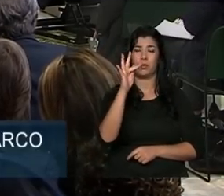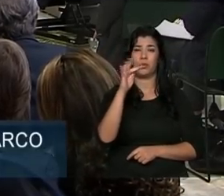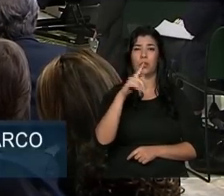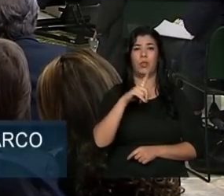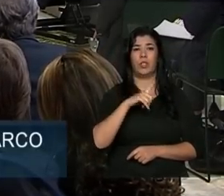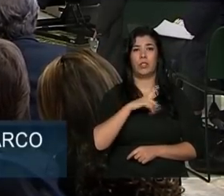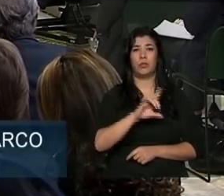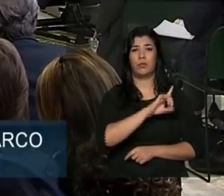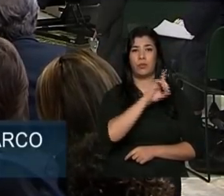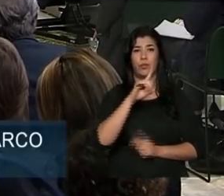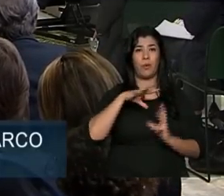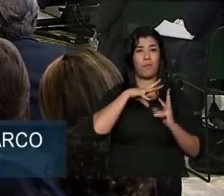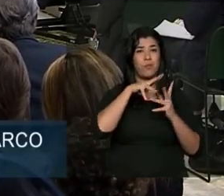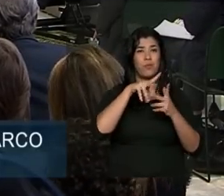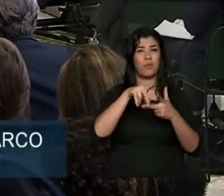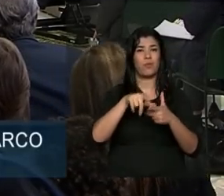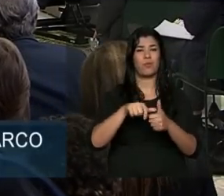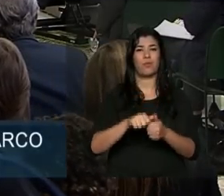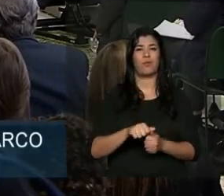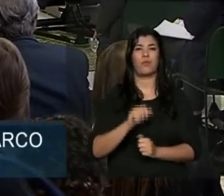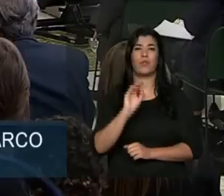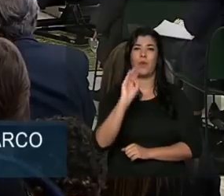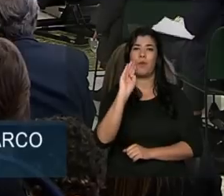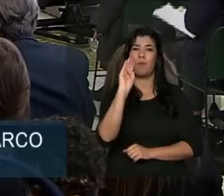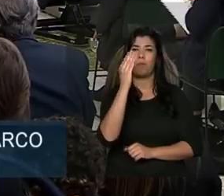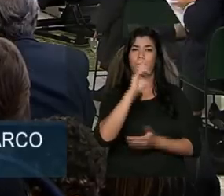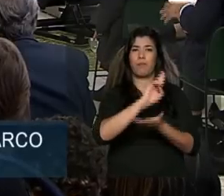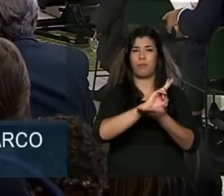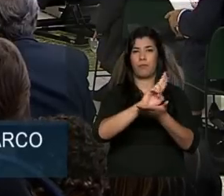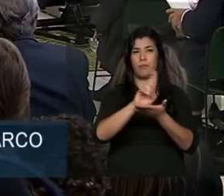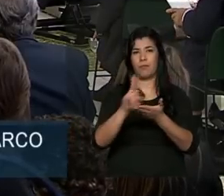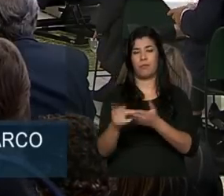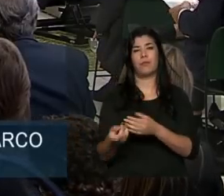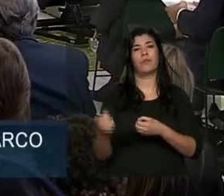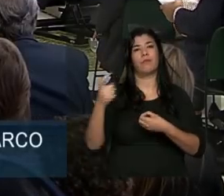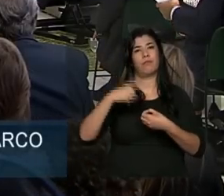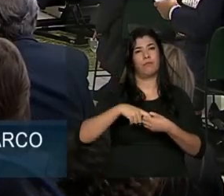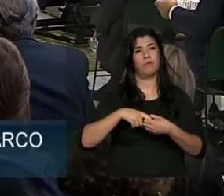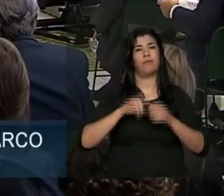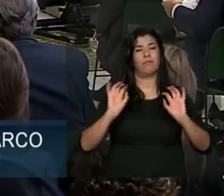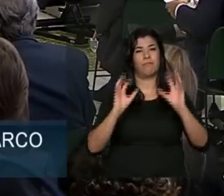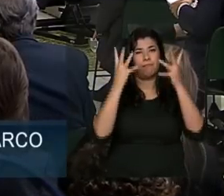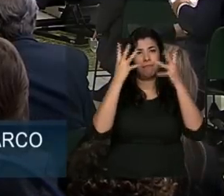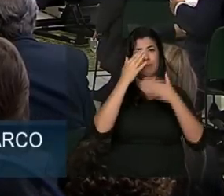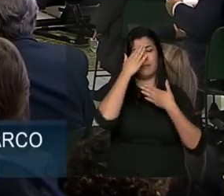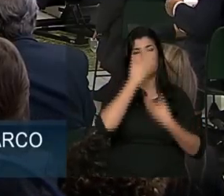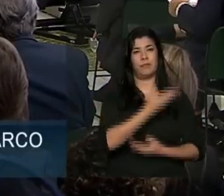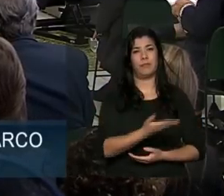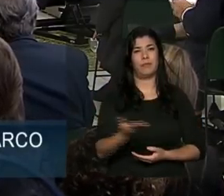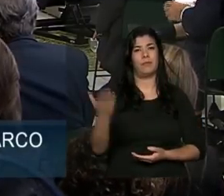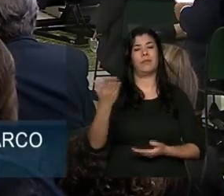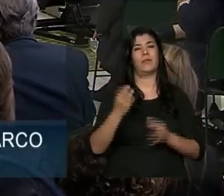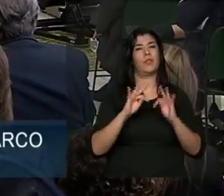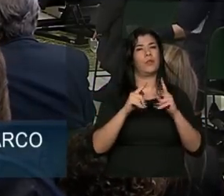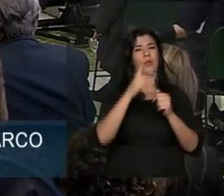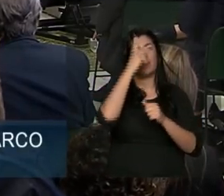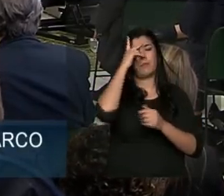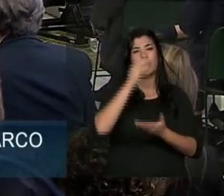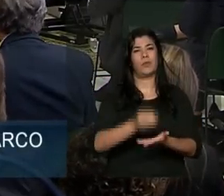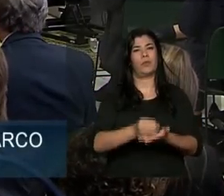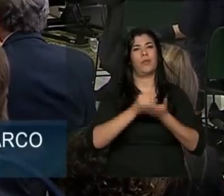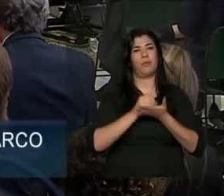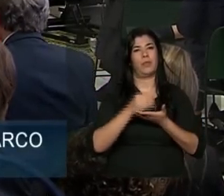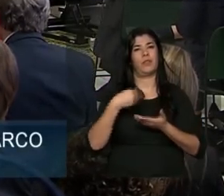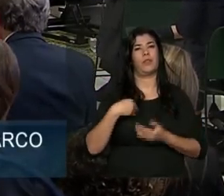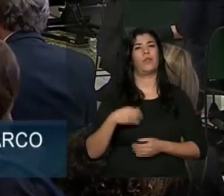da Biodiversidade. Então, nós estamos antecipando na nossa eco-ansiedade a celebração. Tá bom? Então, obrigada a todos que apoiaram o Ministério do